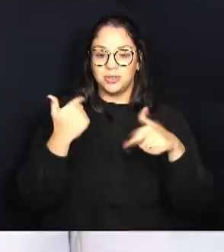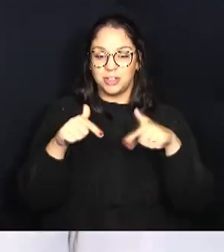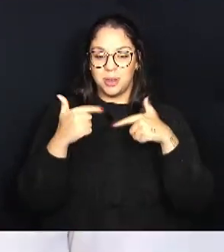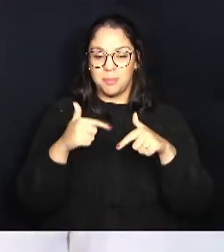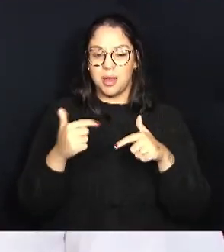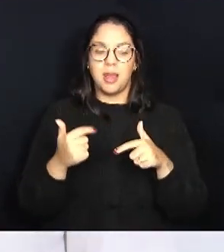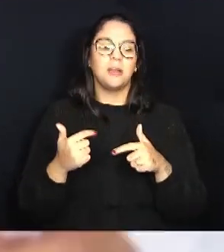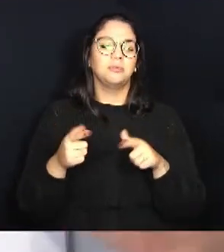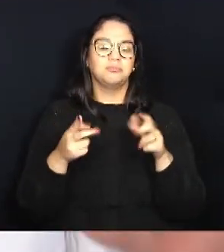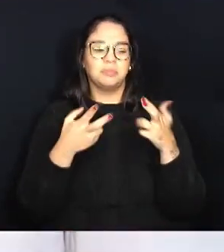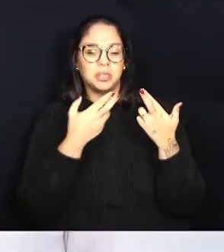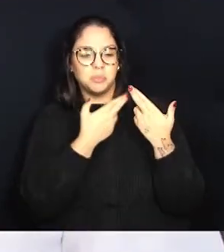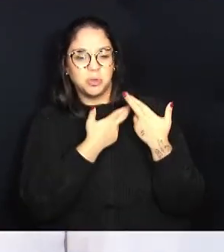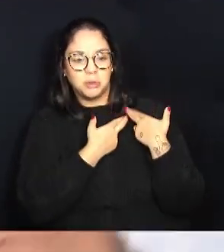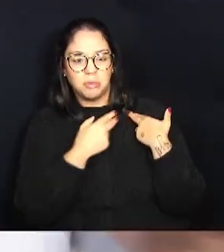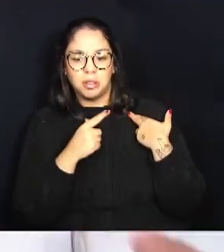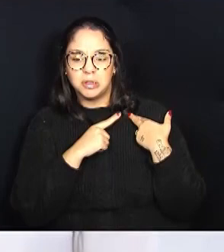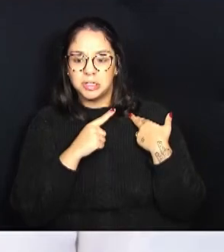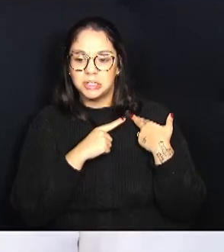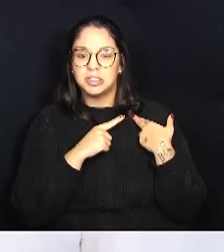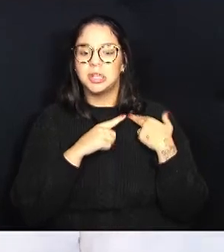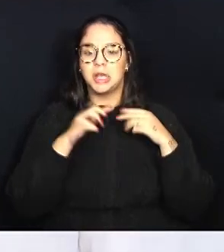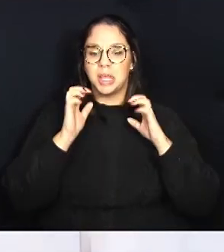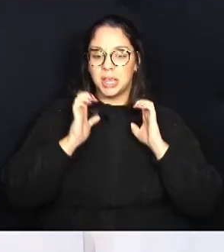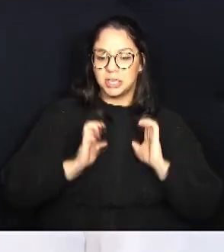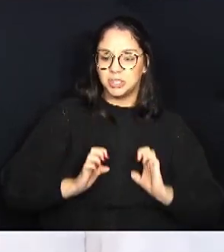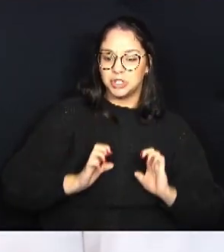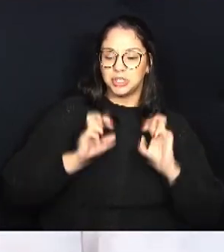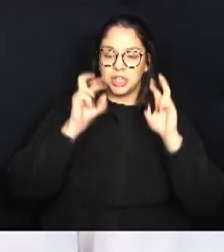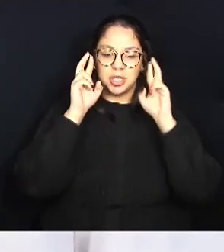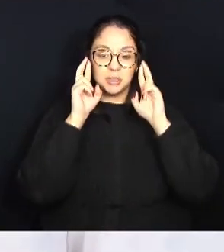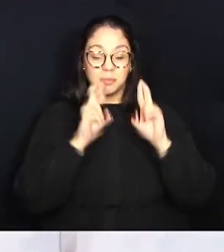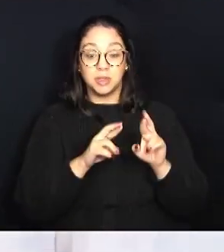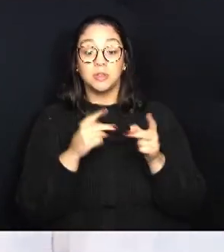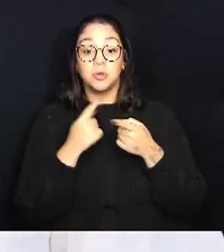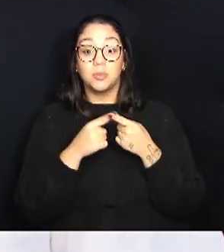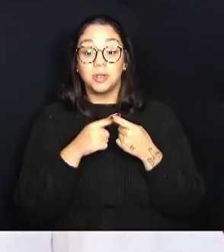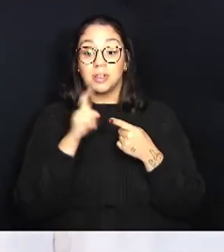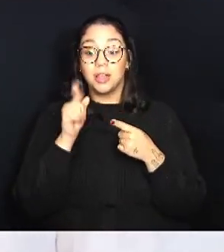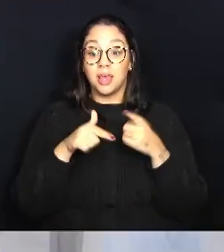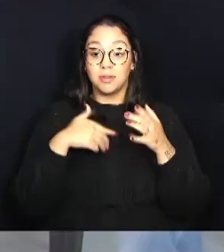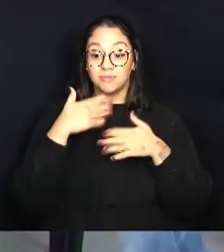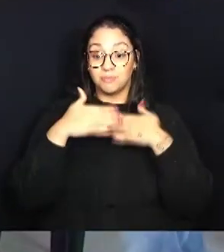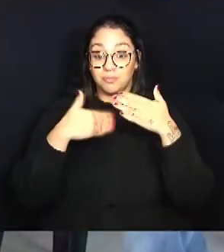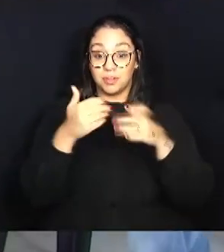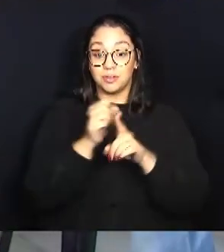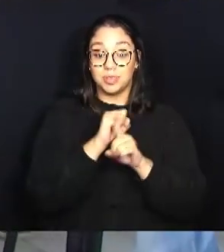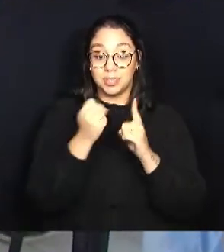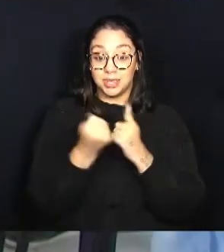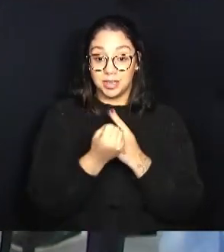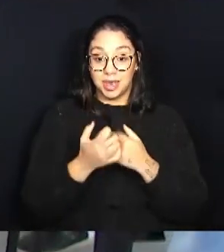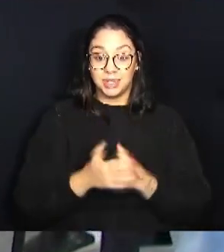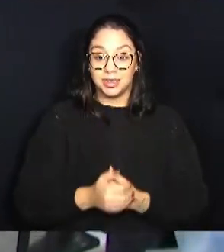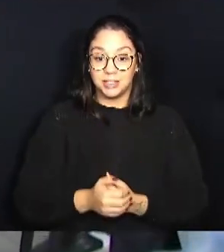excelência, com responsabilidade, com ética, com respeito, porque isso passa para a sociedade.